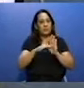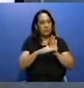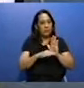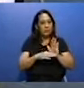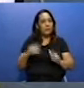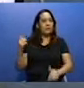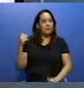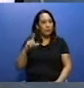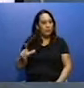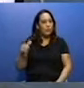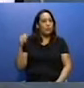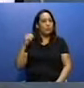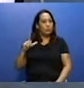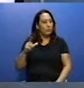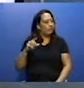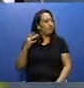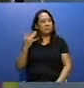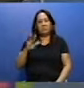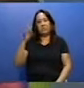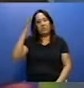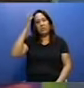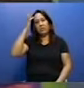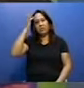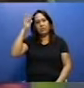nenhuma dúvida.